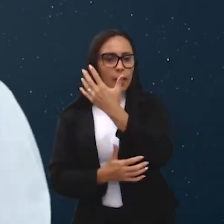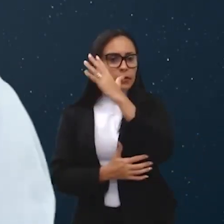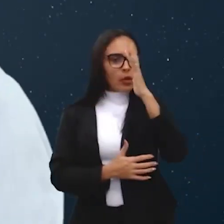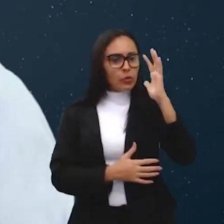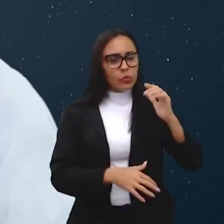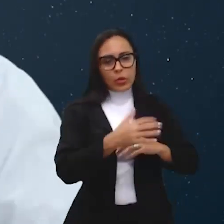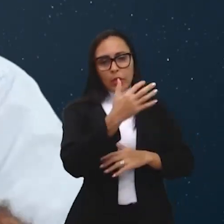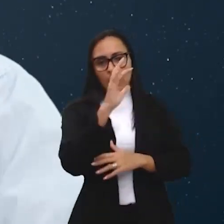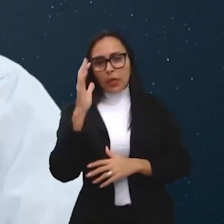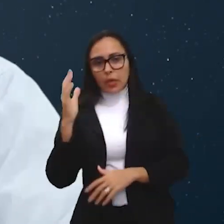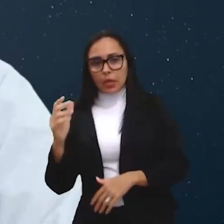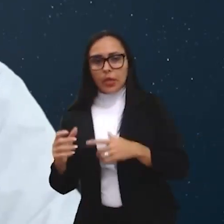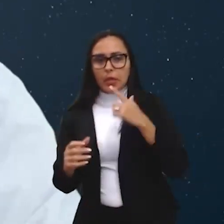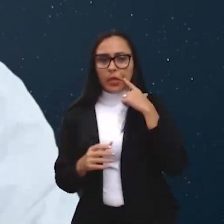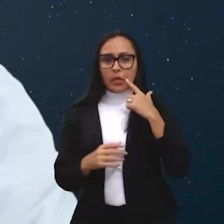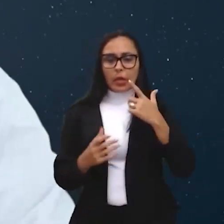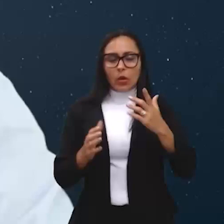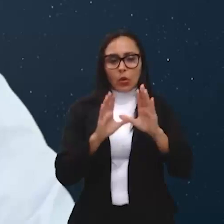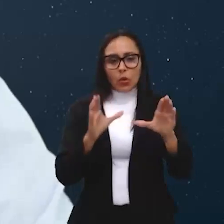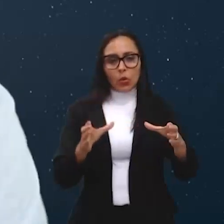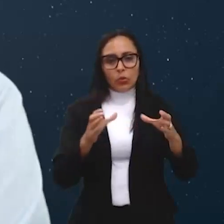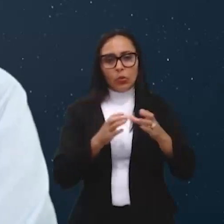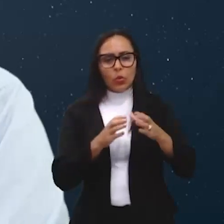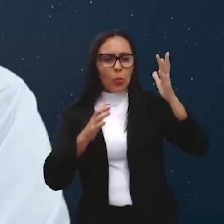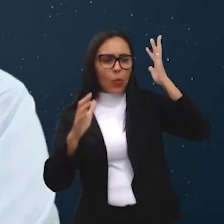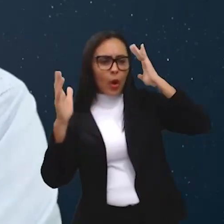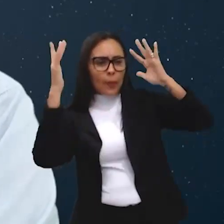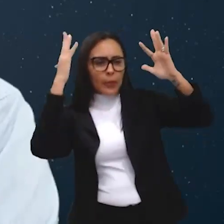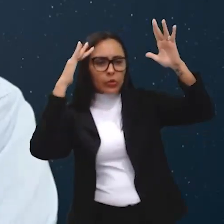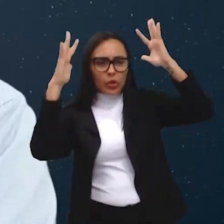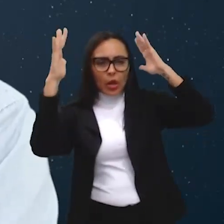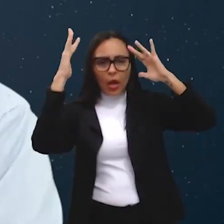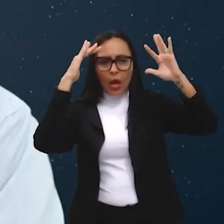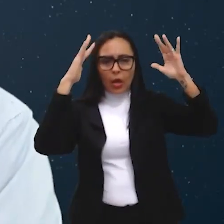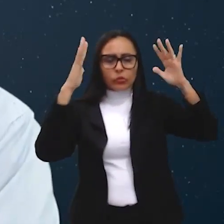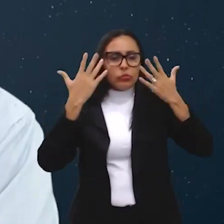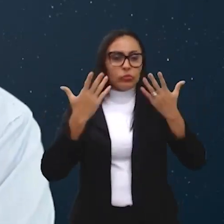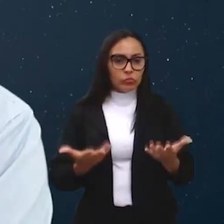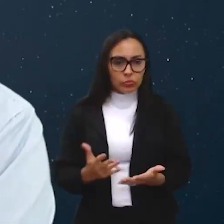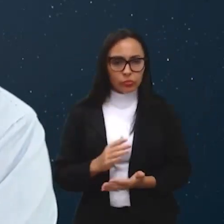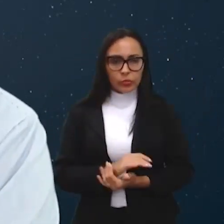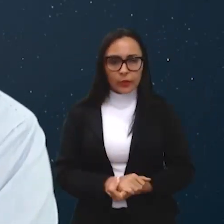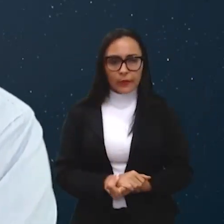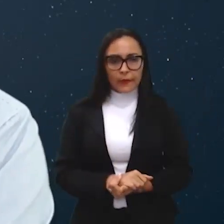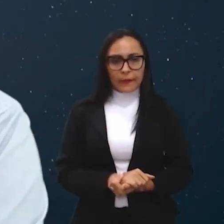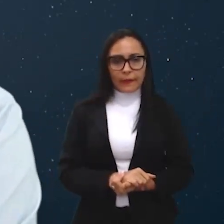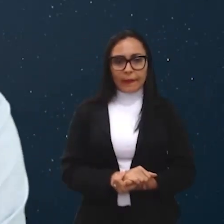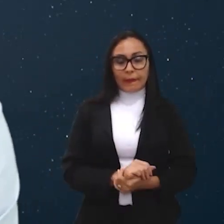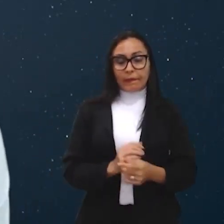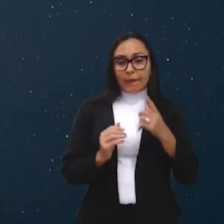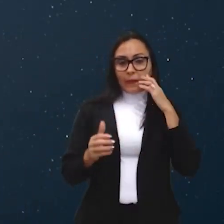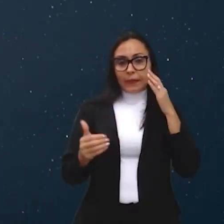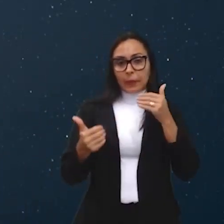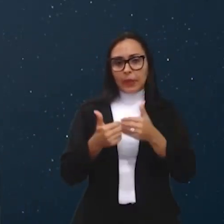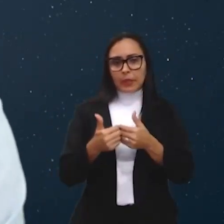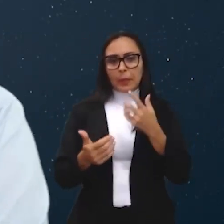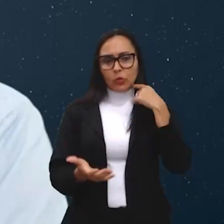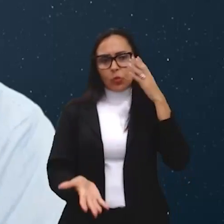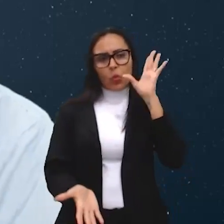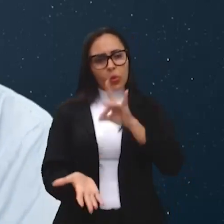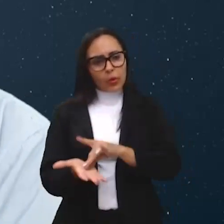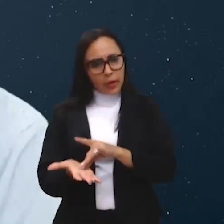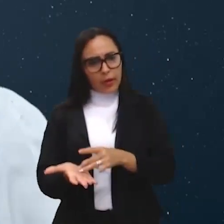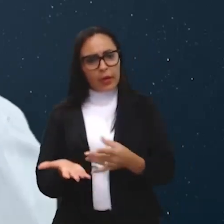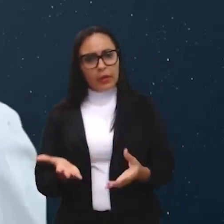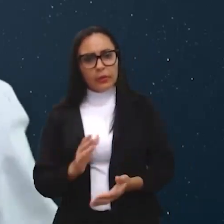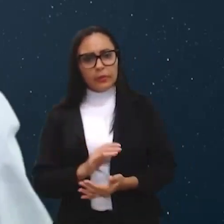outro não, a arte deveria ser menos abstrata, deveria se aproximar mais do concreto, do real,